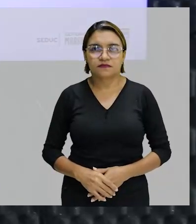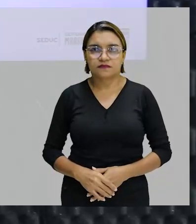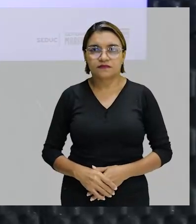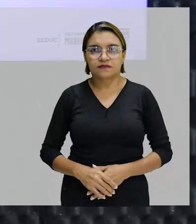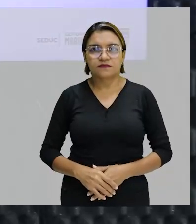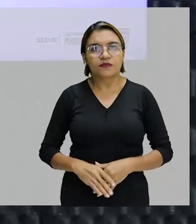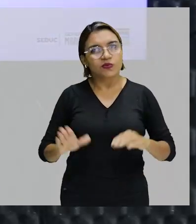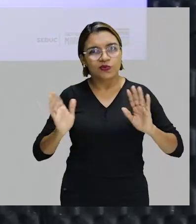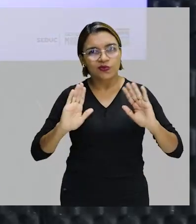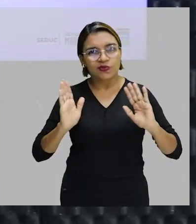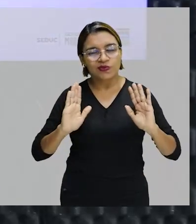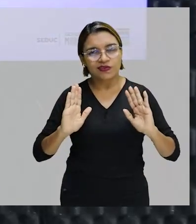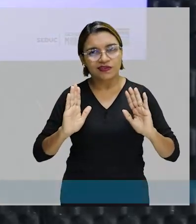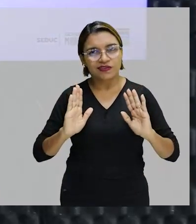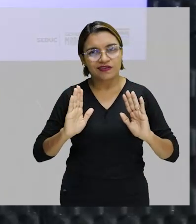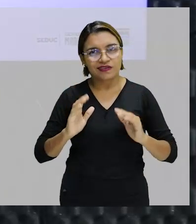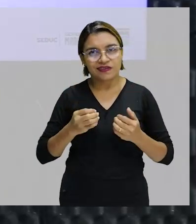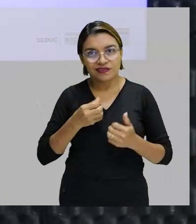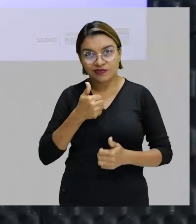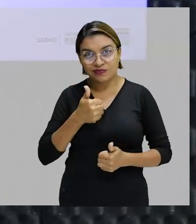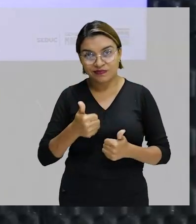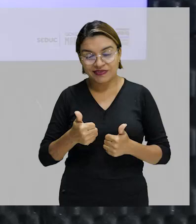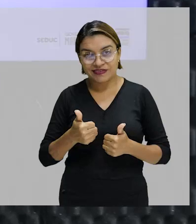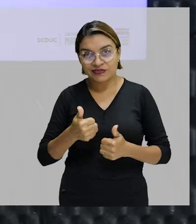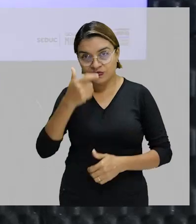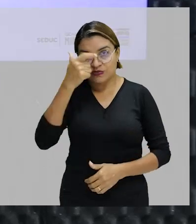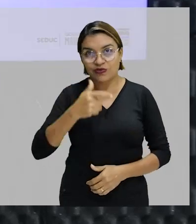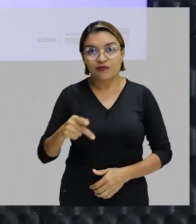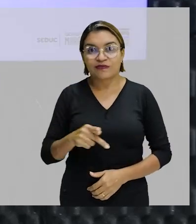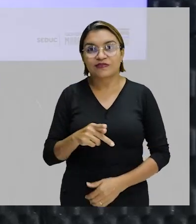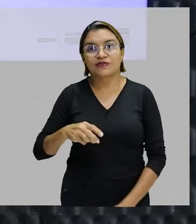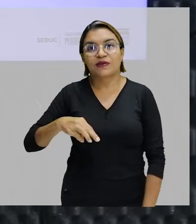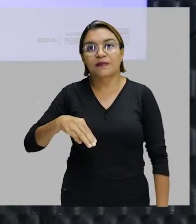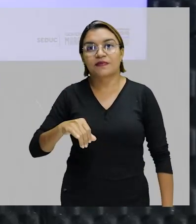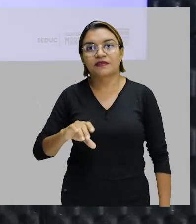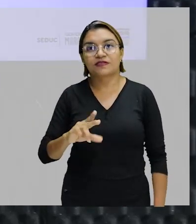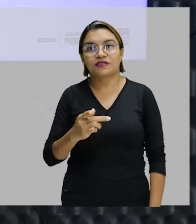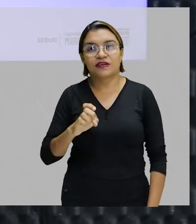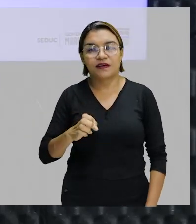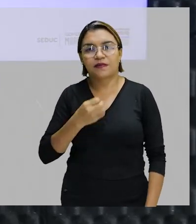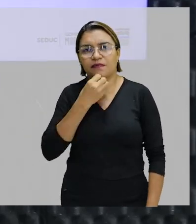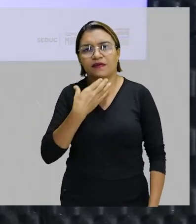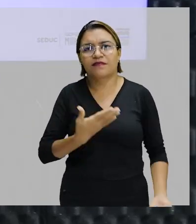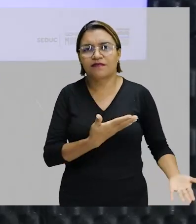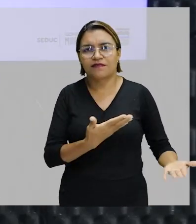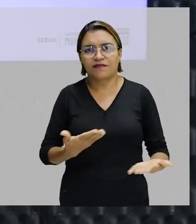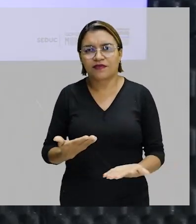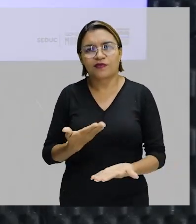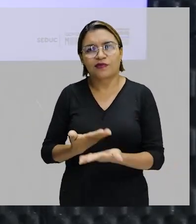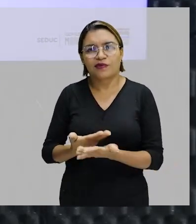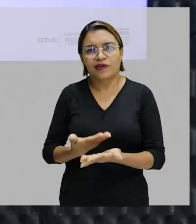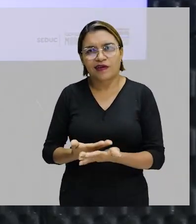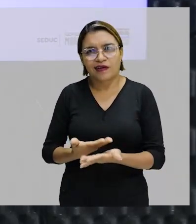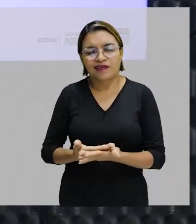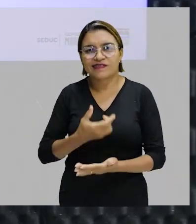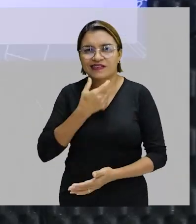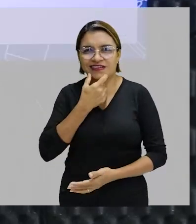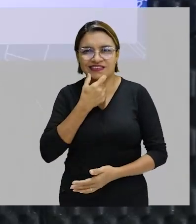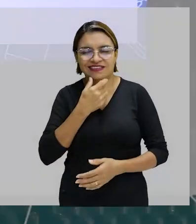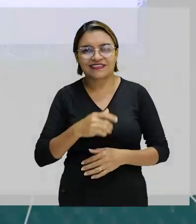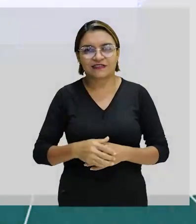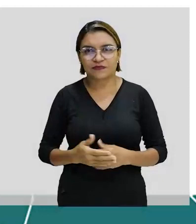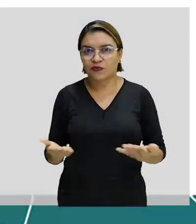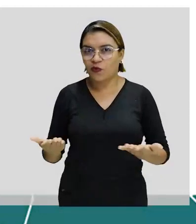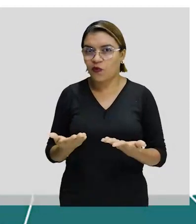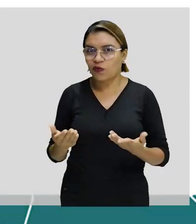Hello everybody, welcome to our English class. I'm teacher Michelle. Olá pessoal, bem-vindos a mais uma aula de inglês. Eu sou a professora Michelle. Hoje